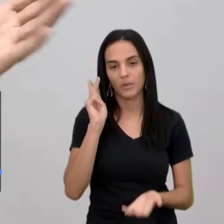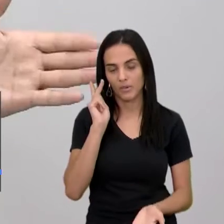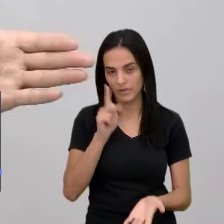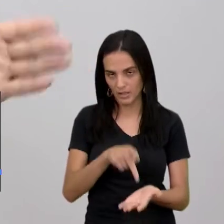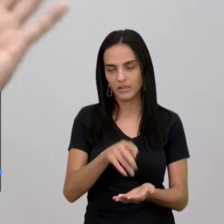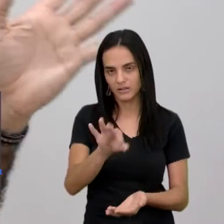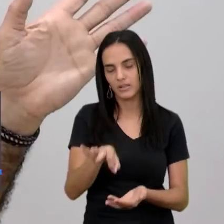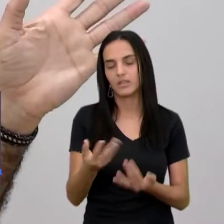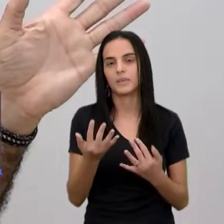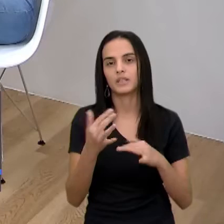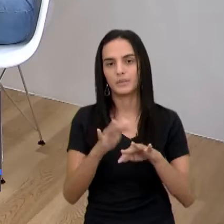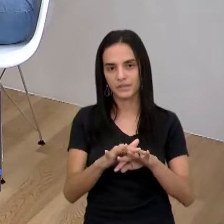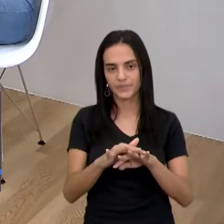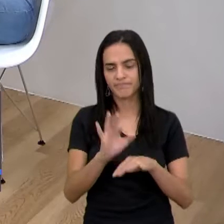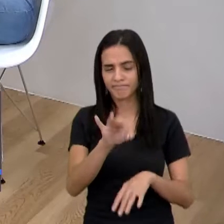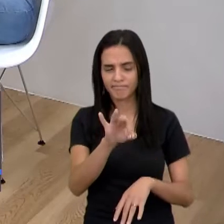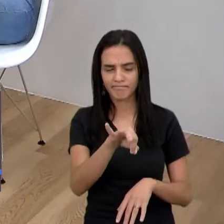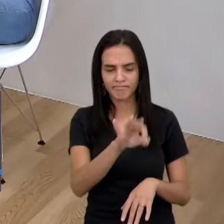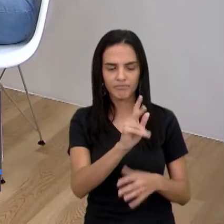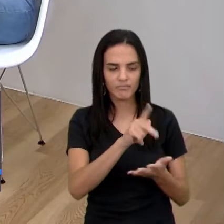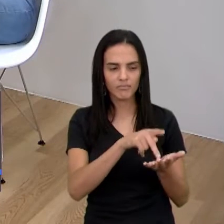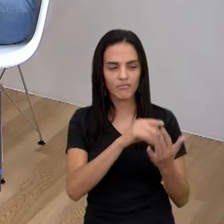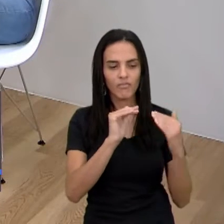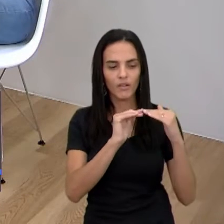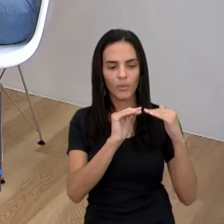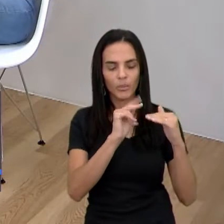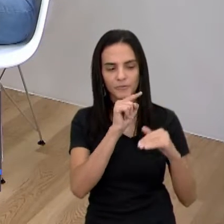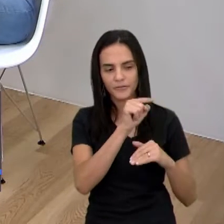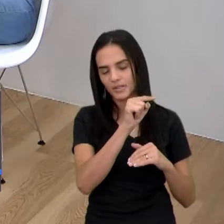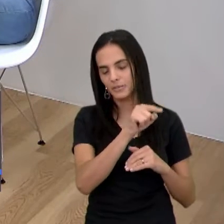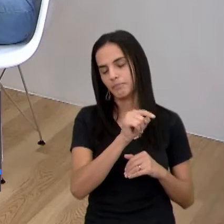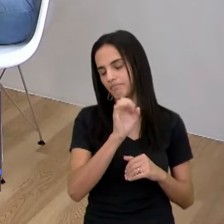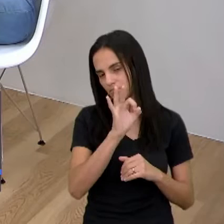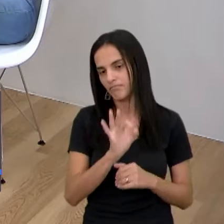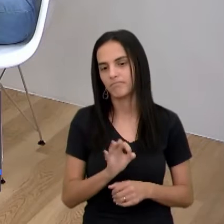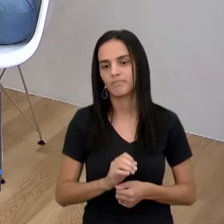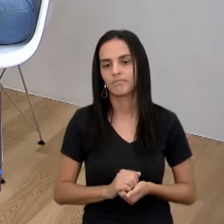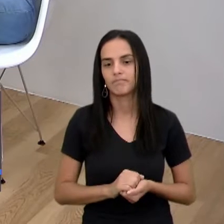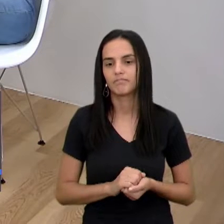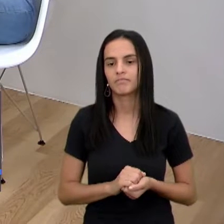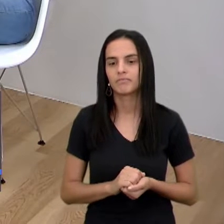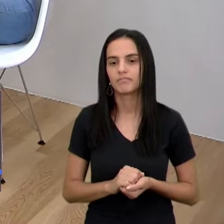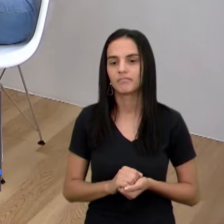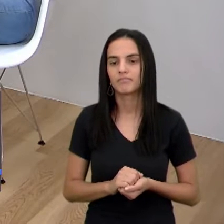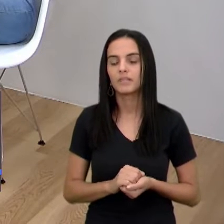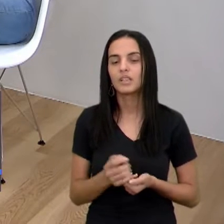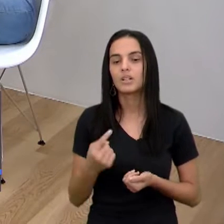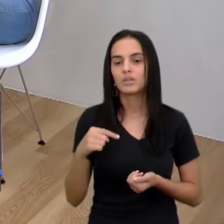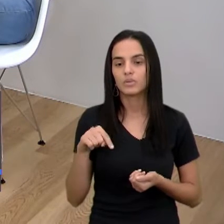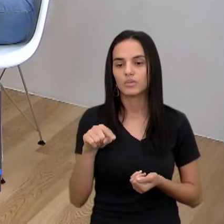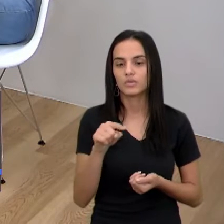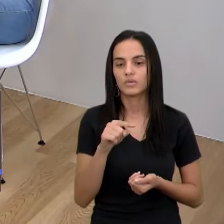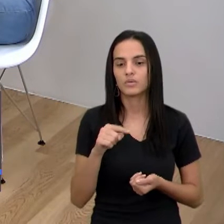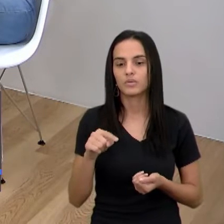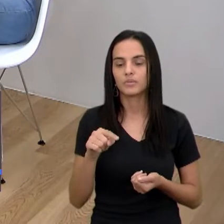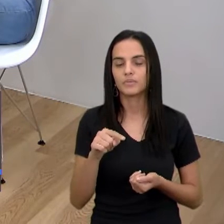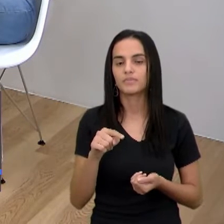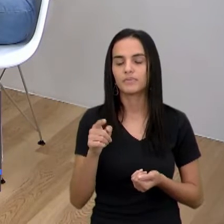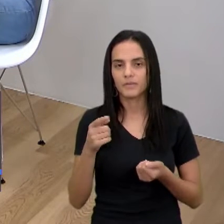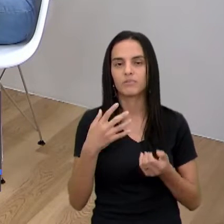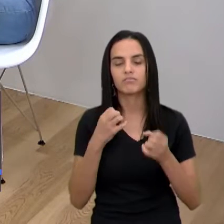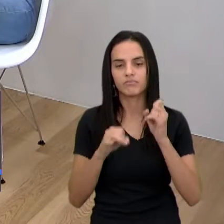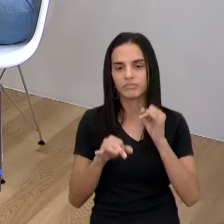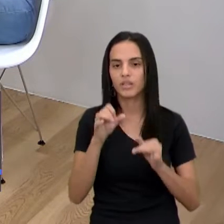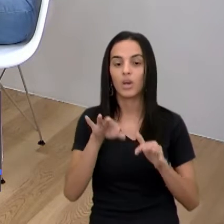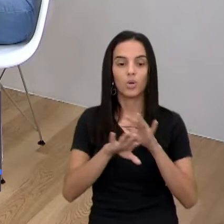lógica matemática, certo? Sim, sim, exatamente. Também está amparado aí nessa questão, né? A gente vai extrapolando, né?